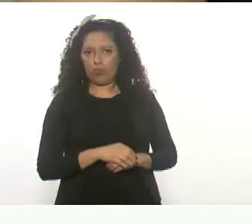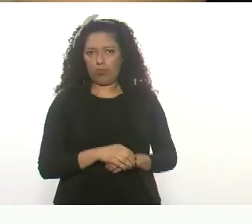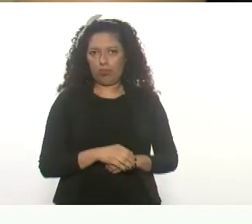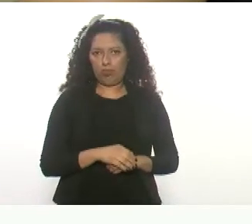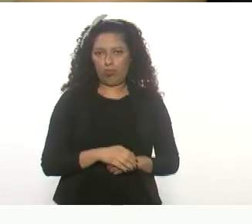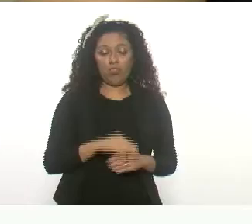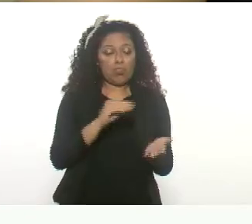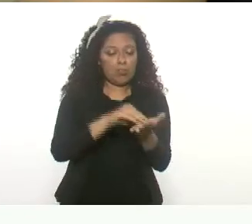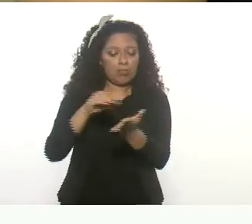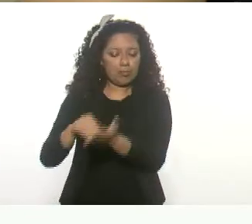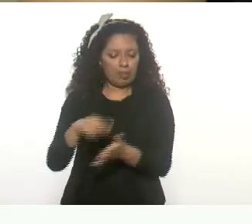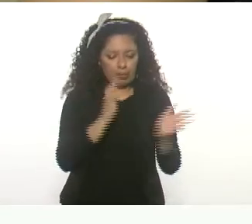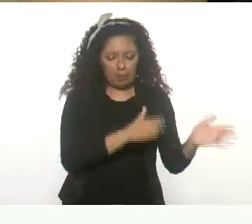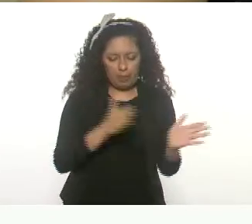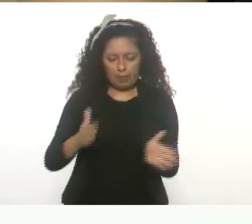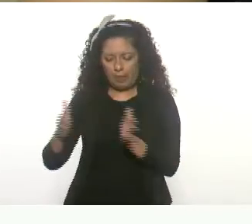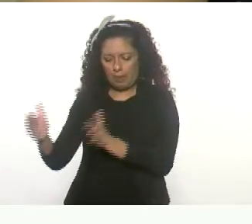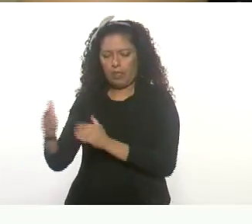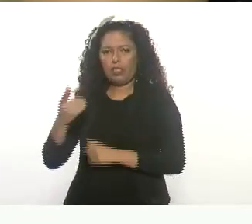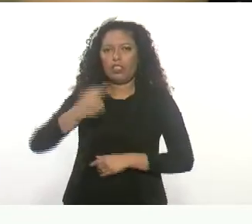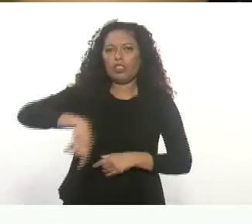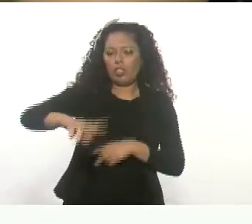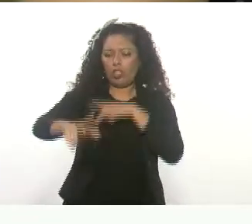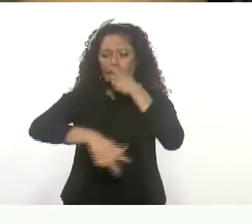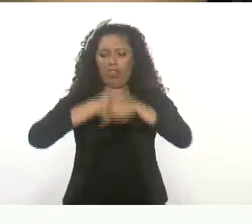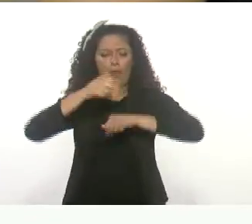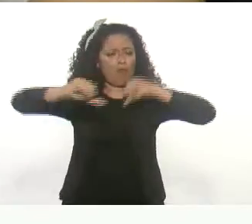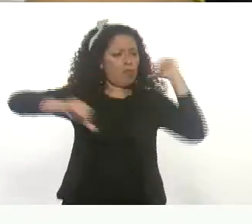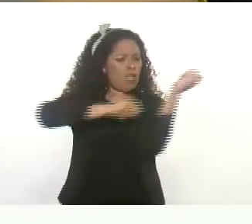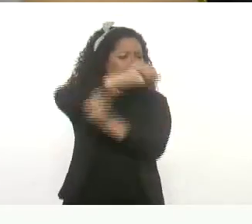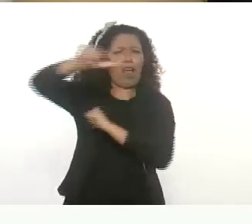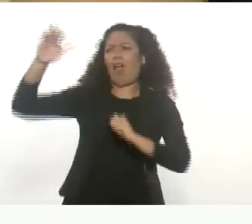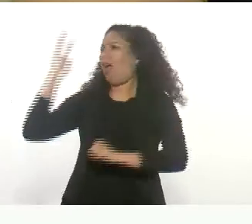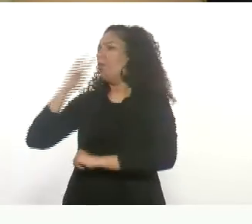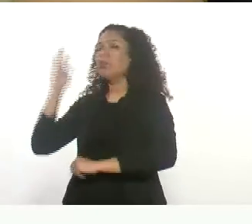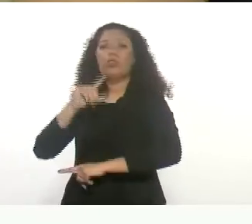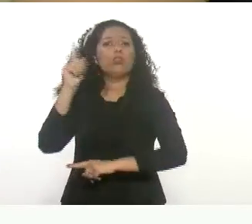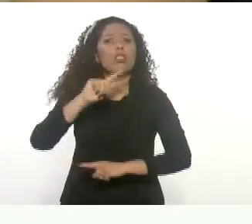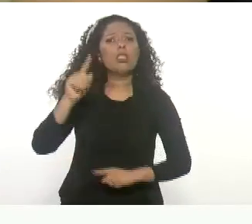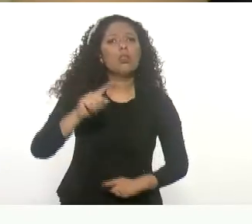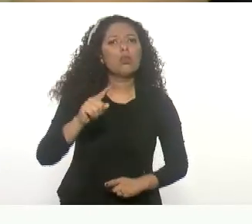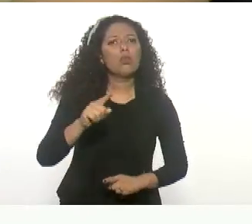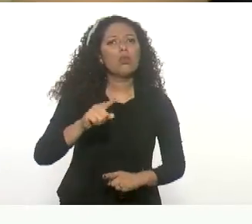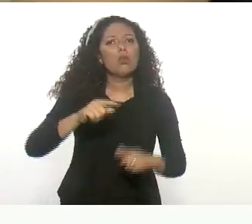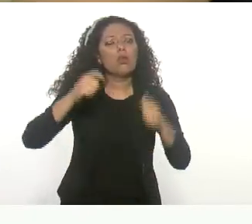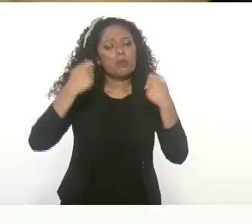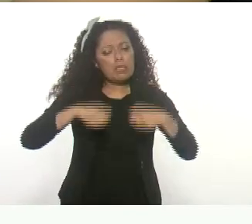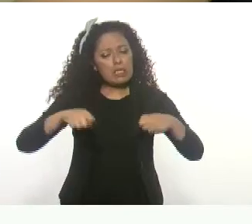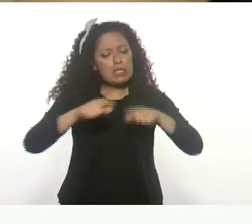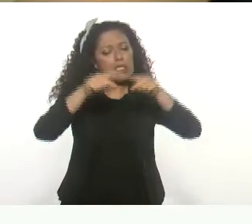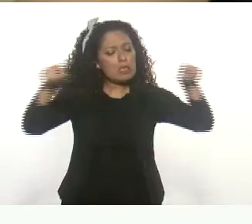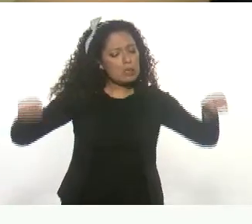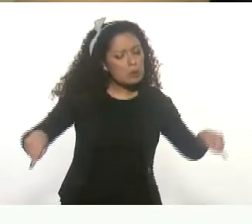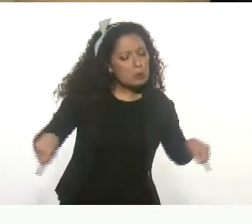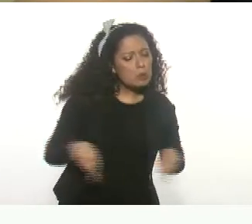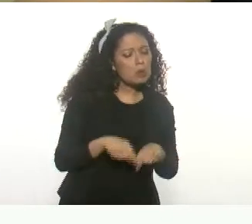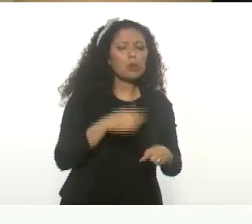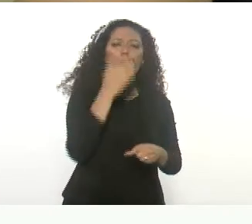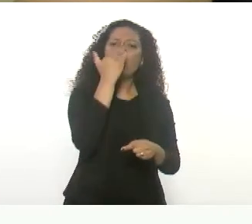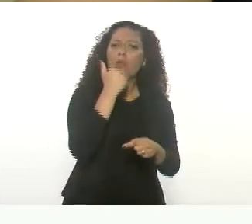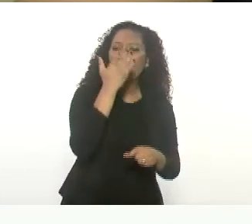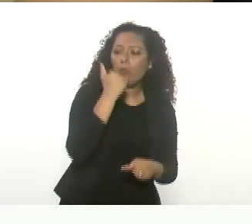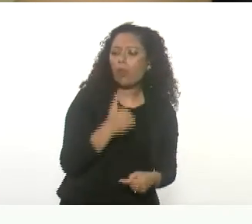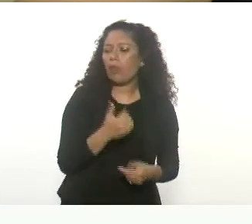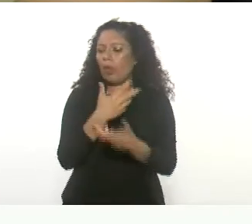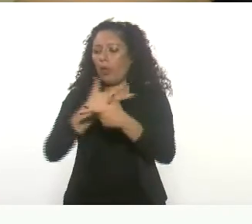gente não precisa do 8 por 80, dá para parar no 30, 40, 50. É óbvio que a gente quer uma escola com pátio, refeitório, isso é dado,